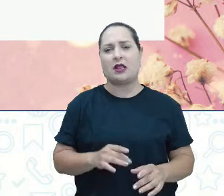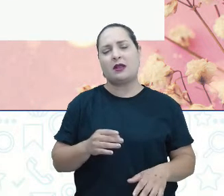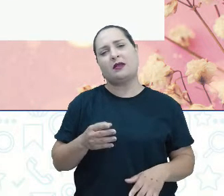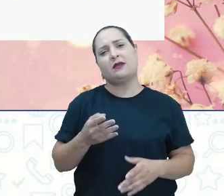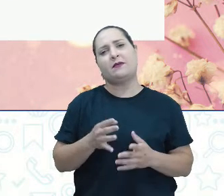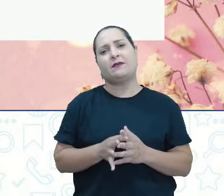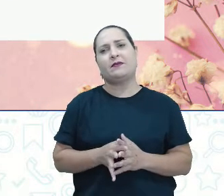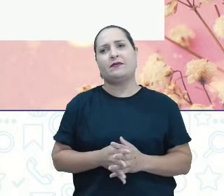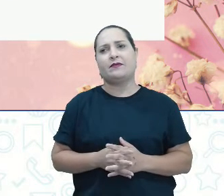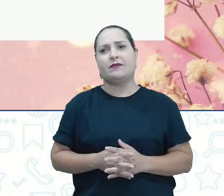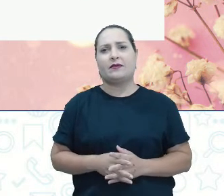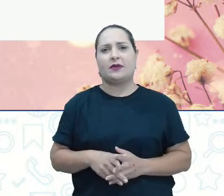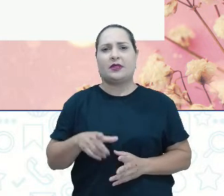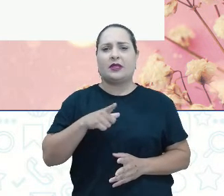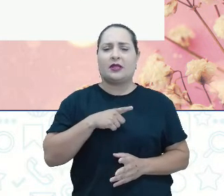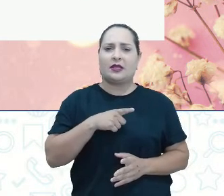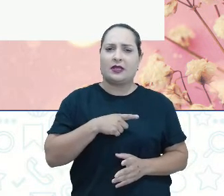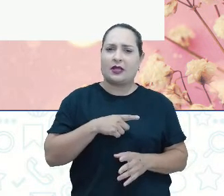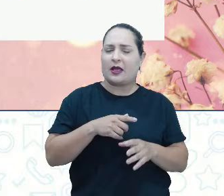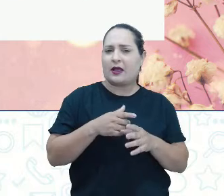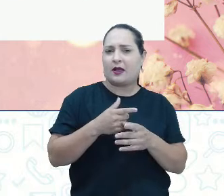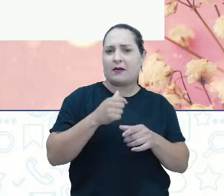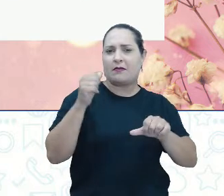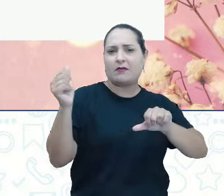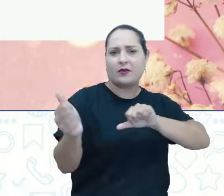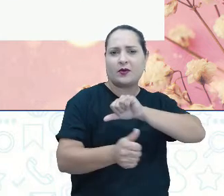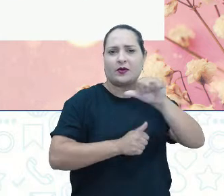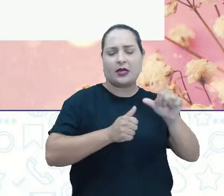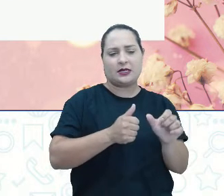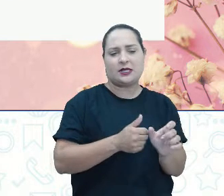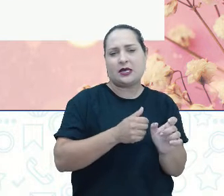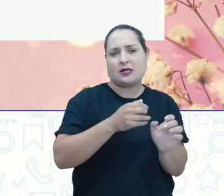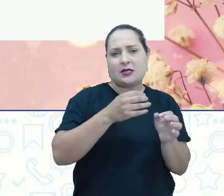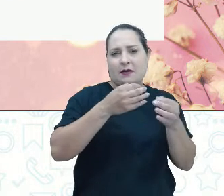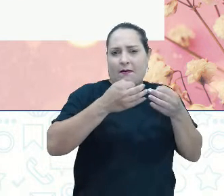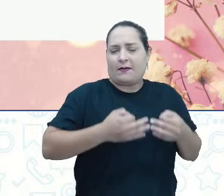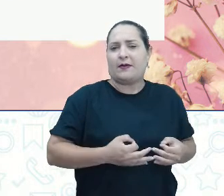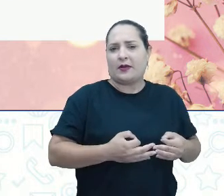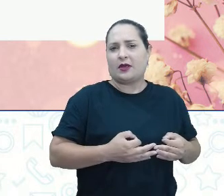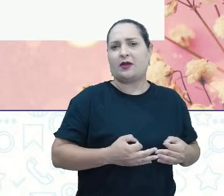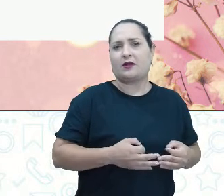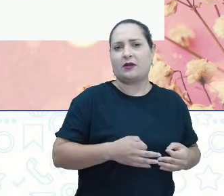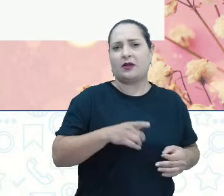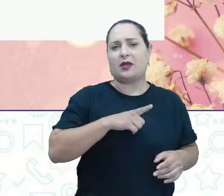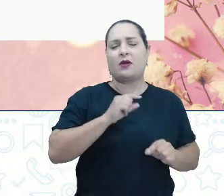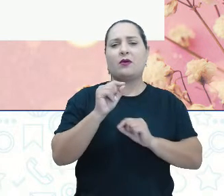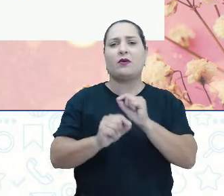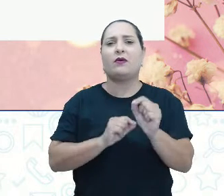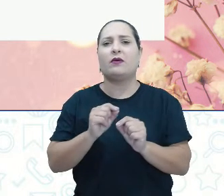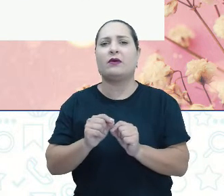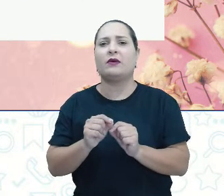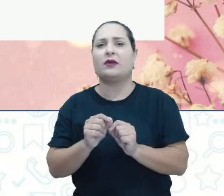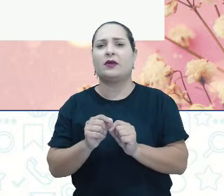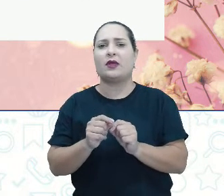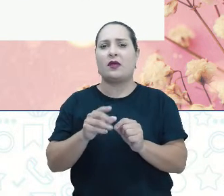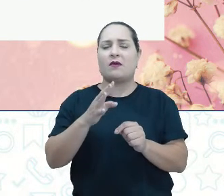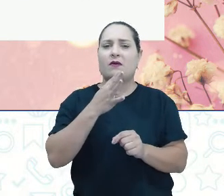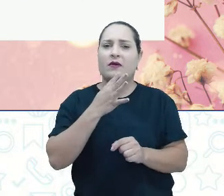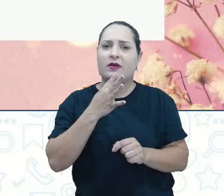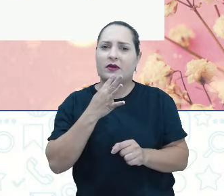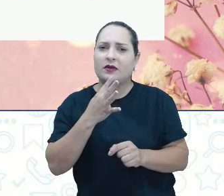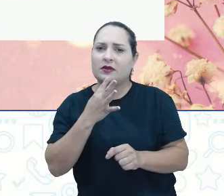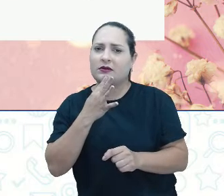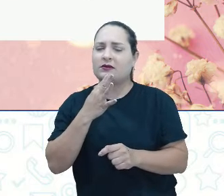uma representatividade verdadeira exige questionamentos sobre o público, conhecer a fundo as dores do consumidor